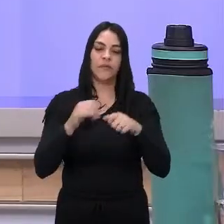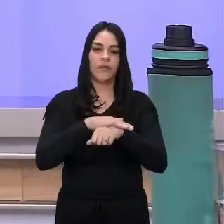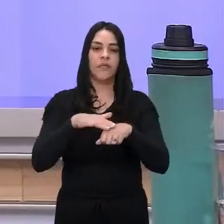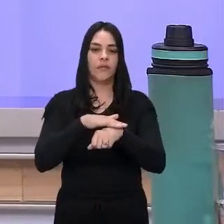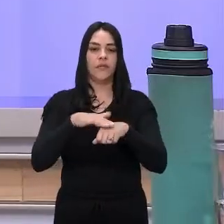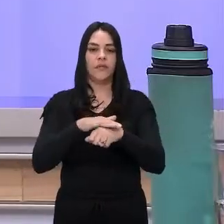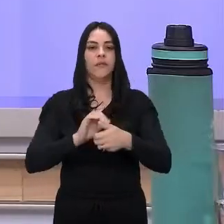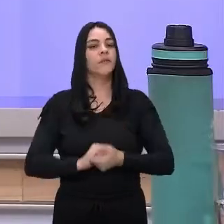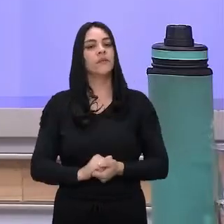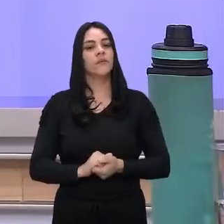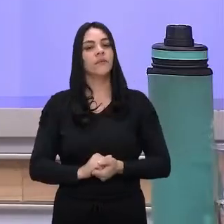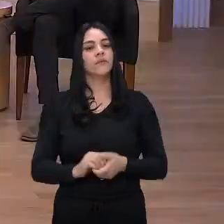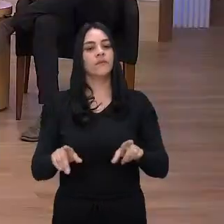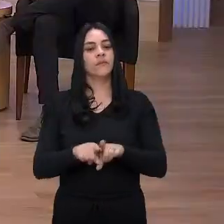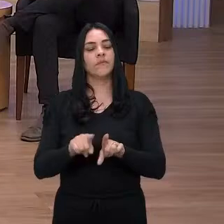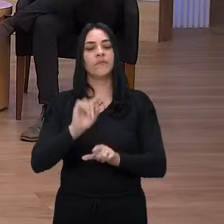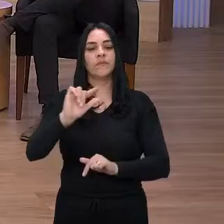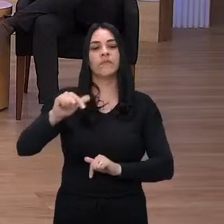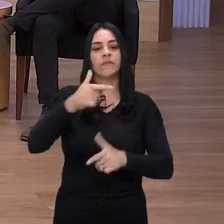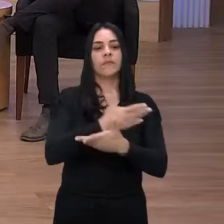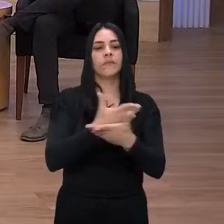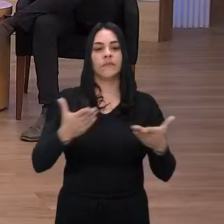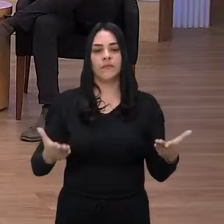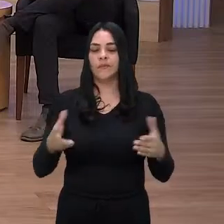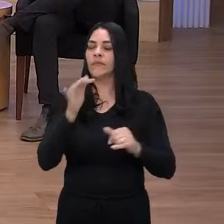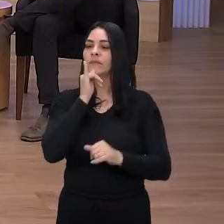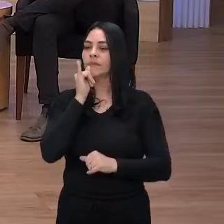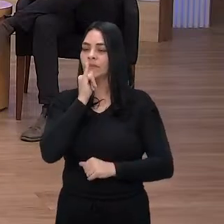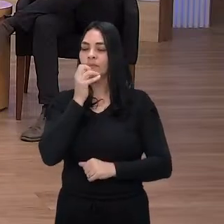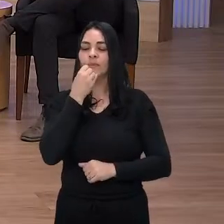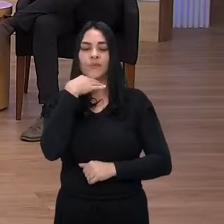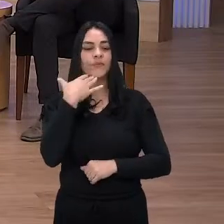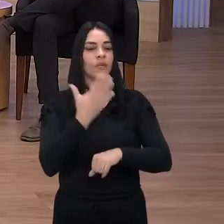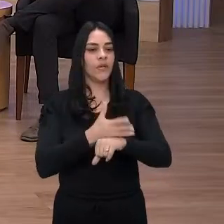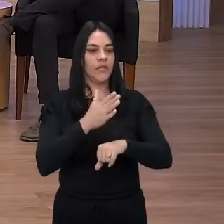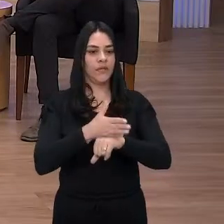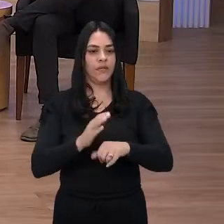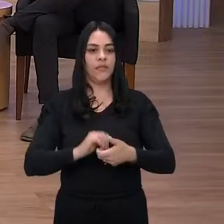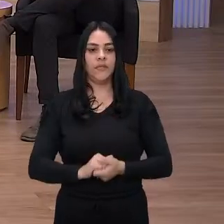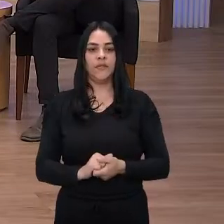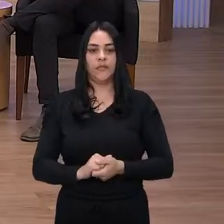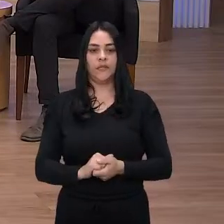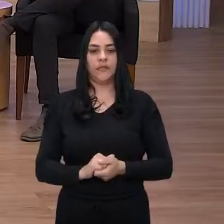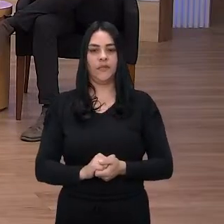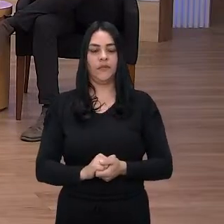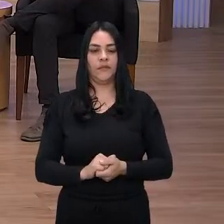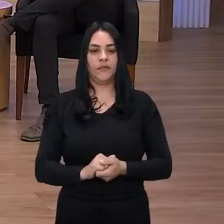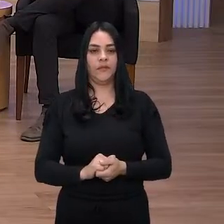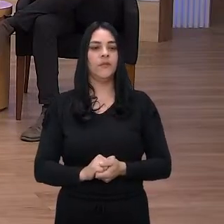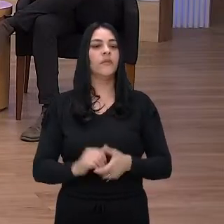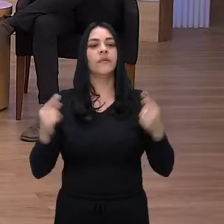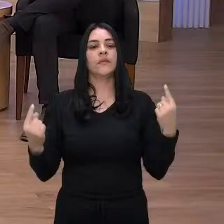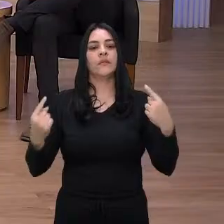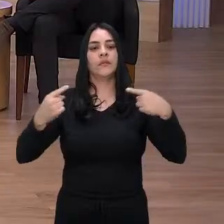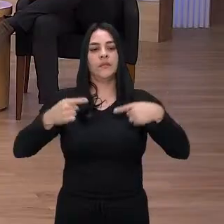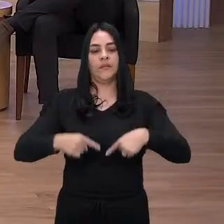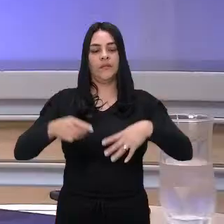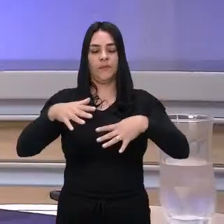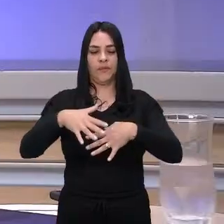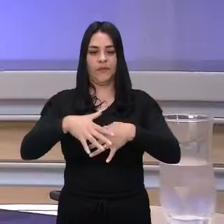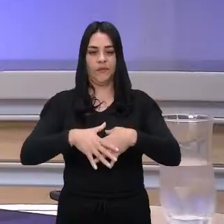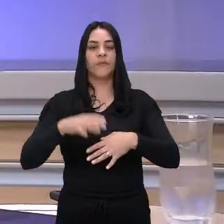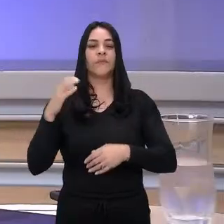sobre isso. Né? Inclusive, depois a gente vai trazer um exemplo de boas práticas. Quando nós tínhamos os desafios matemáticos na